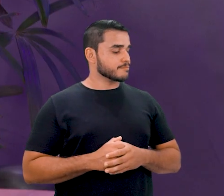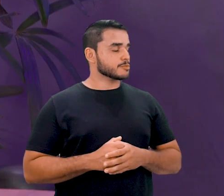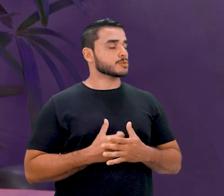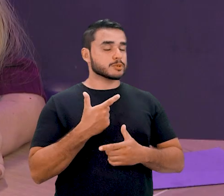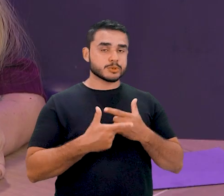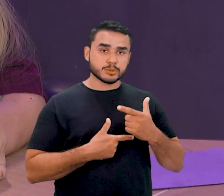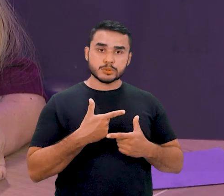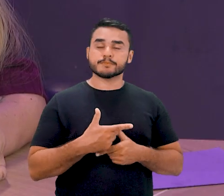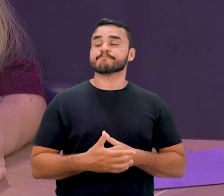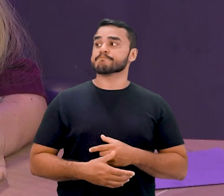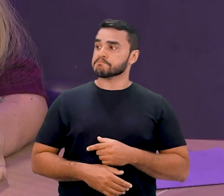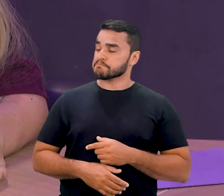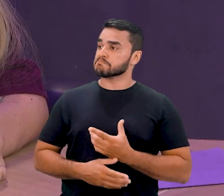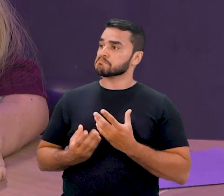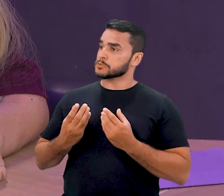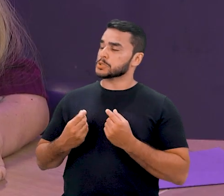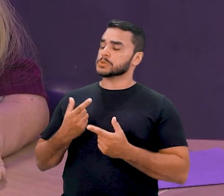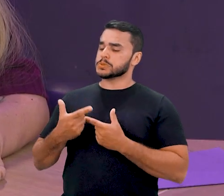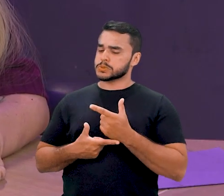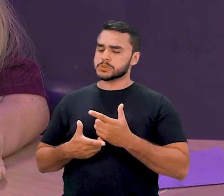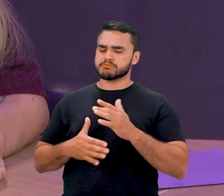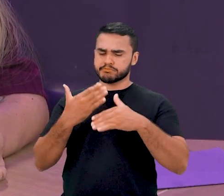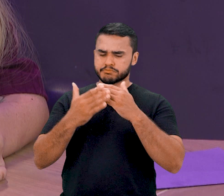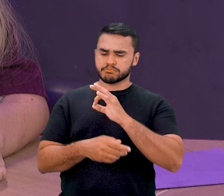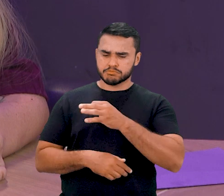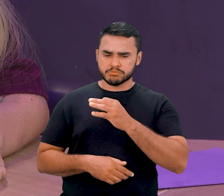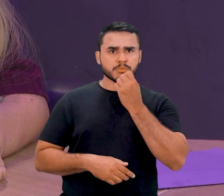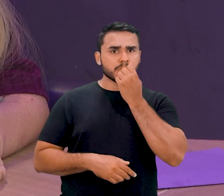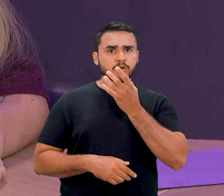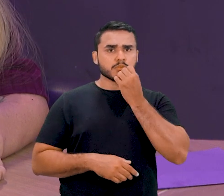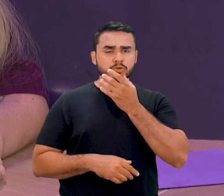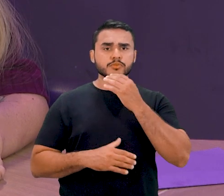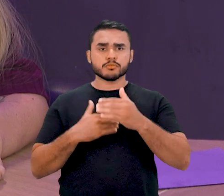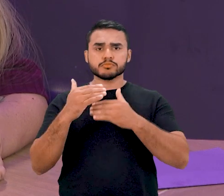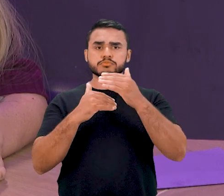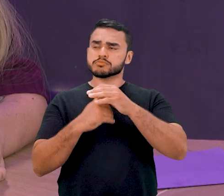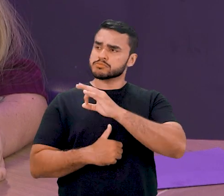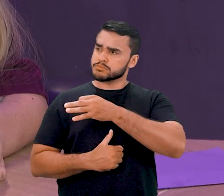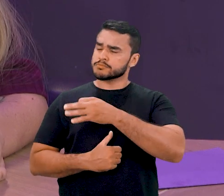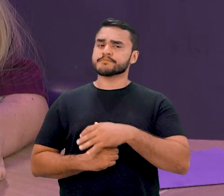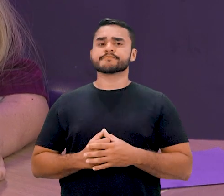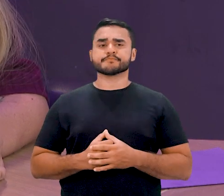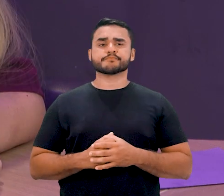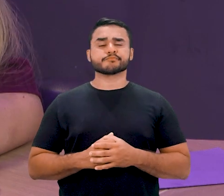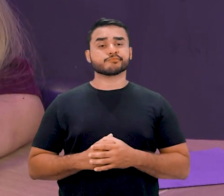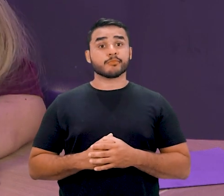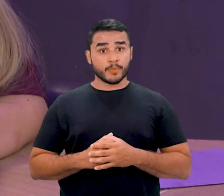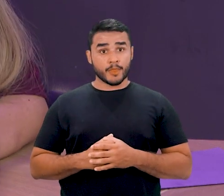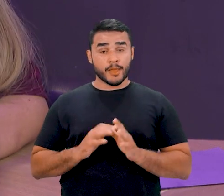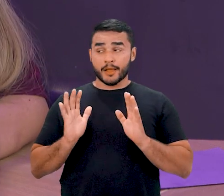É muita coisa. A gente vê mesmo os avanços, a gente vê mais a sociedade. A gente está... Na